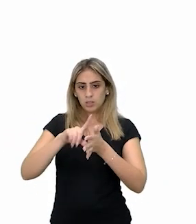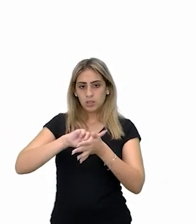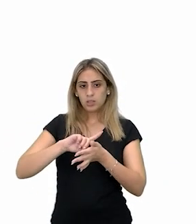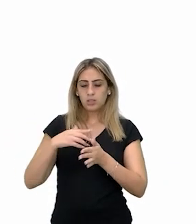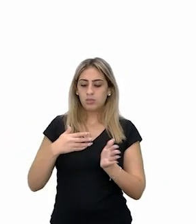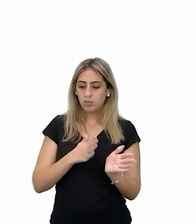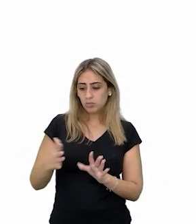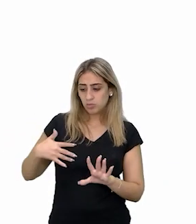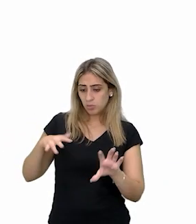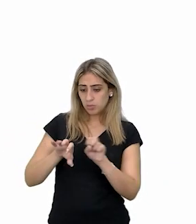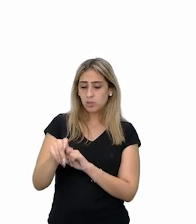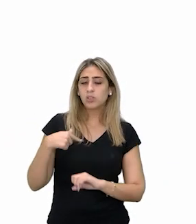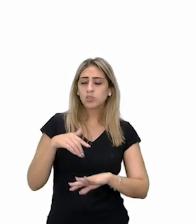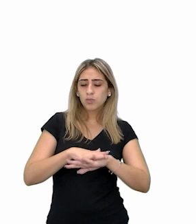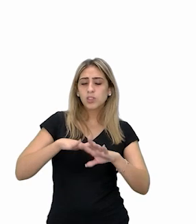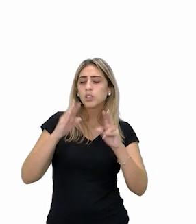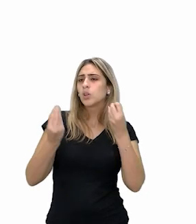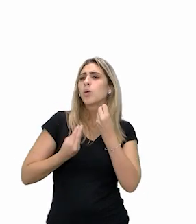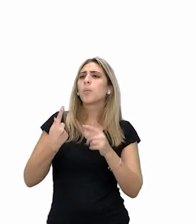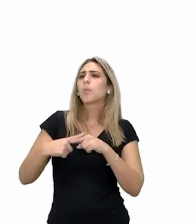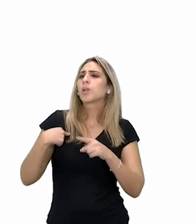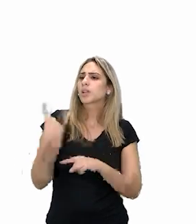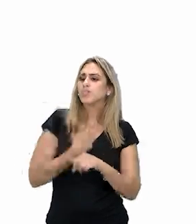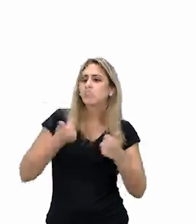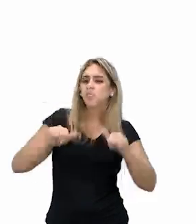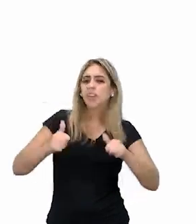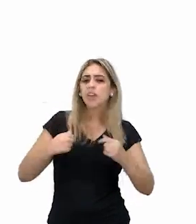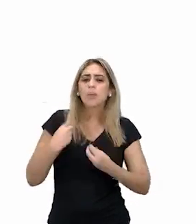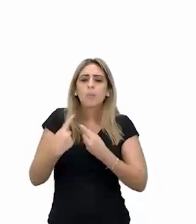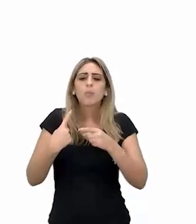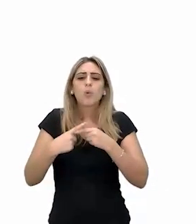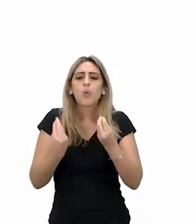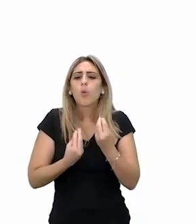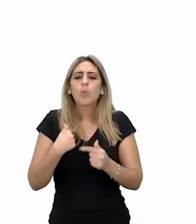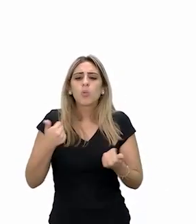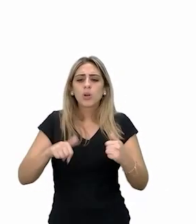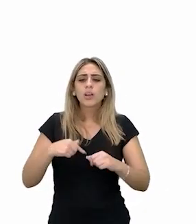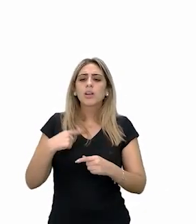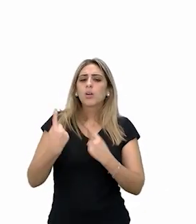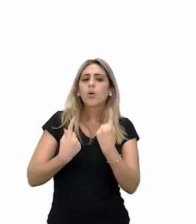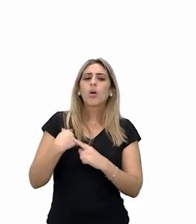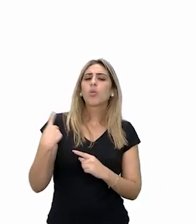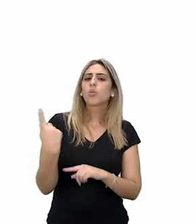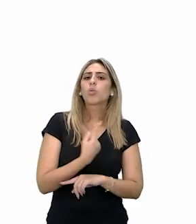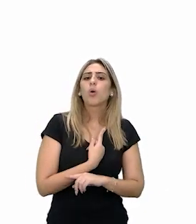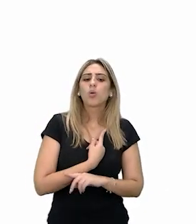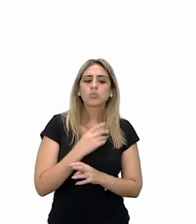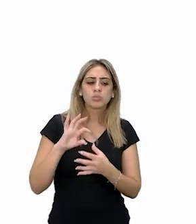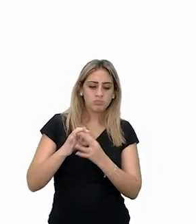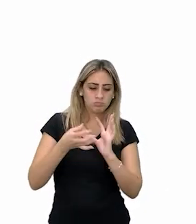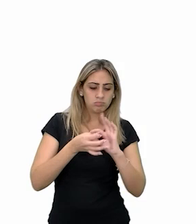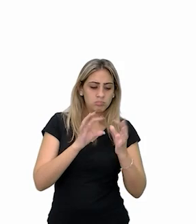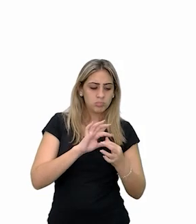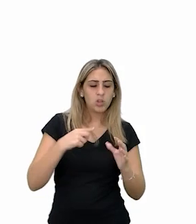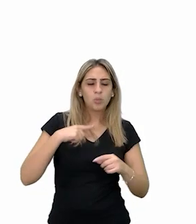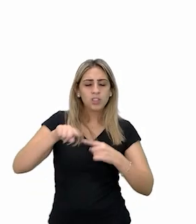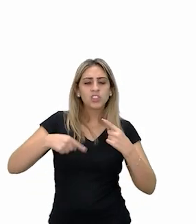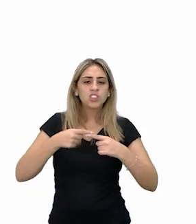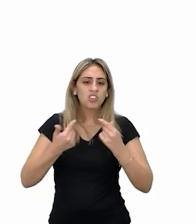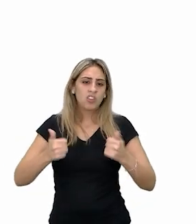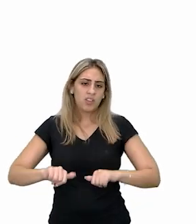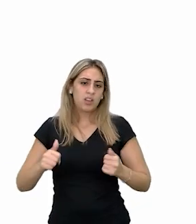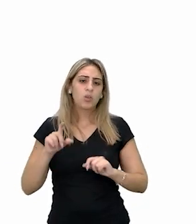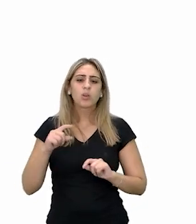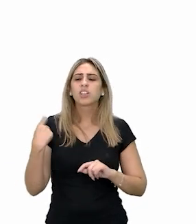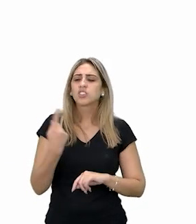meio da nossa formação, que a gente conversou sobre por que a gente avalia, né? Como que a gente está avaliando e quais são os nossos objetivos, né?